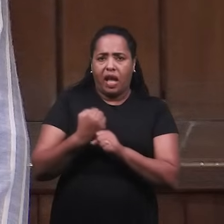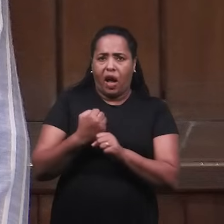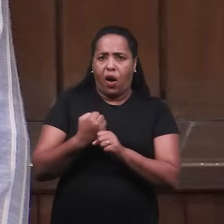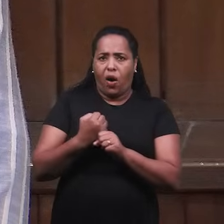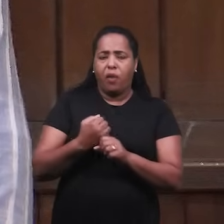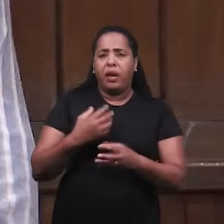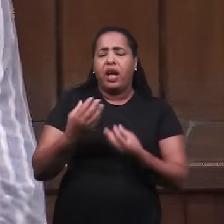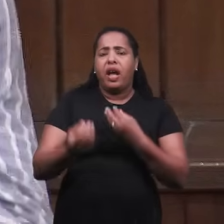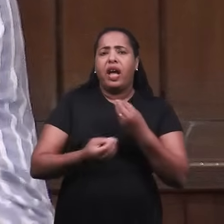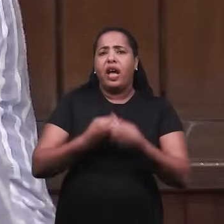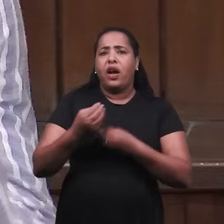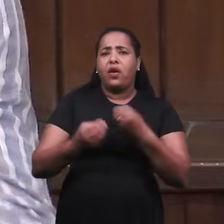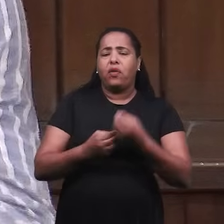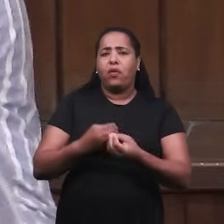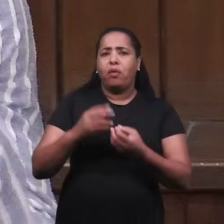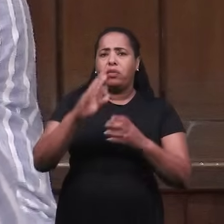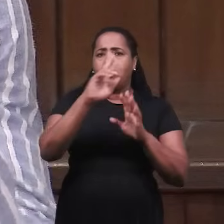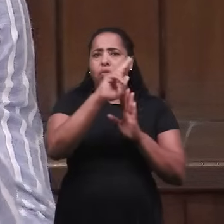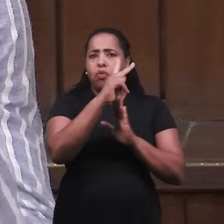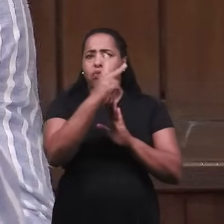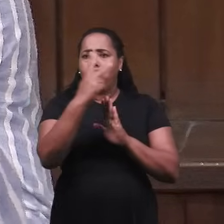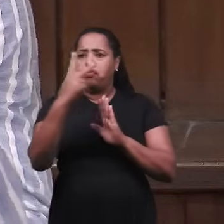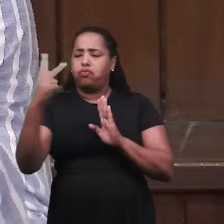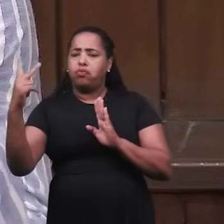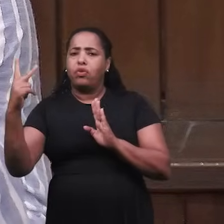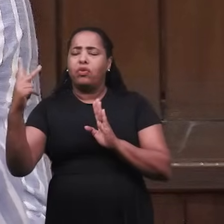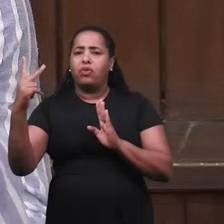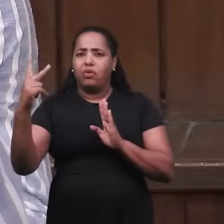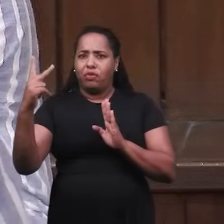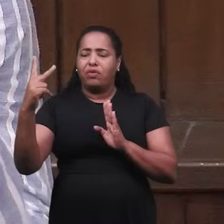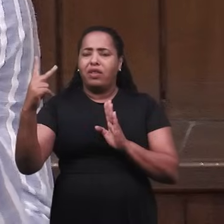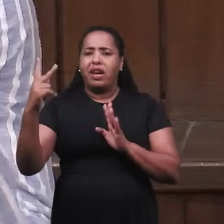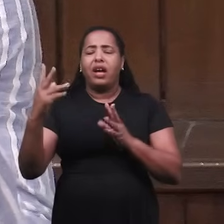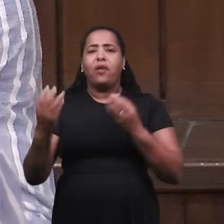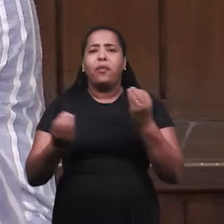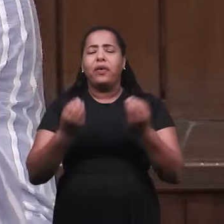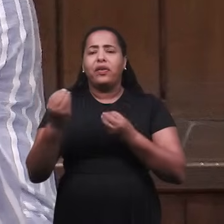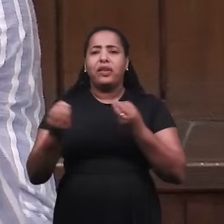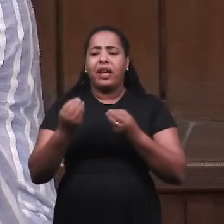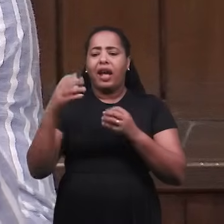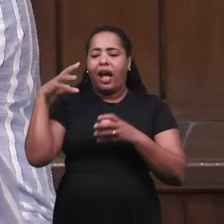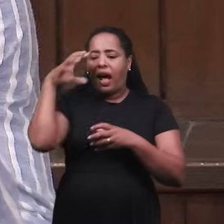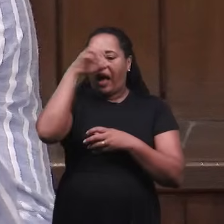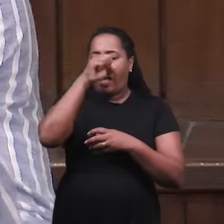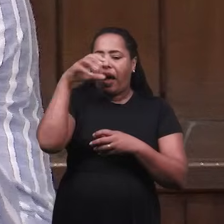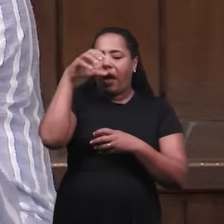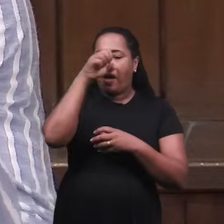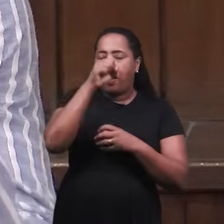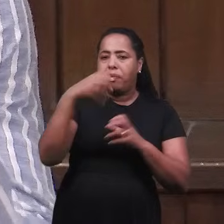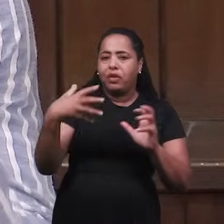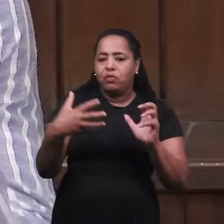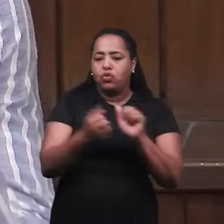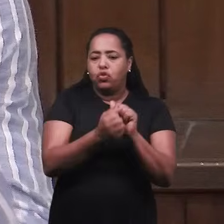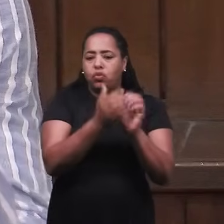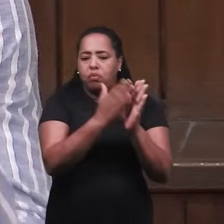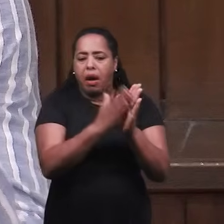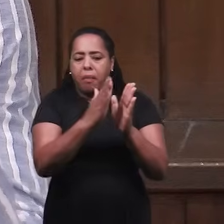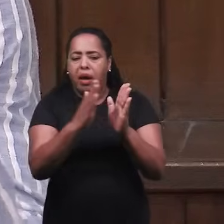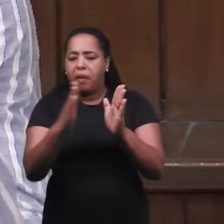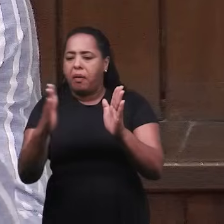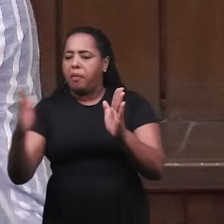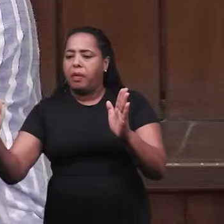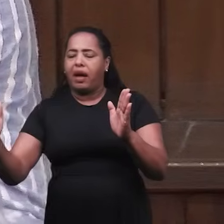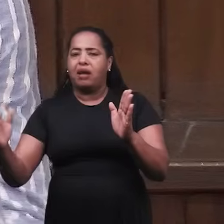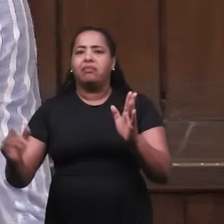horizontal. Nós aprendemos juntos, e a igreja, os obreiros, os